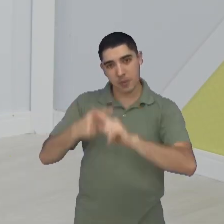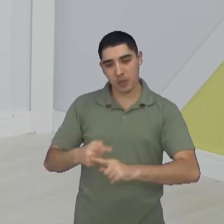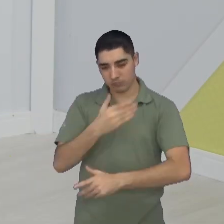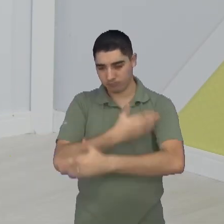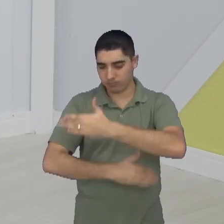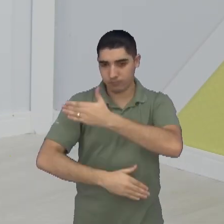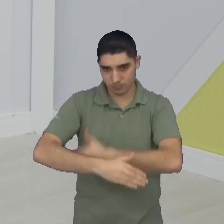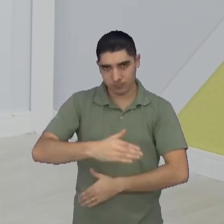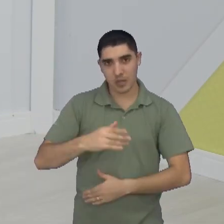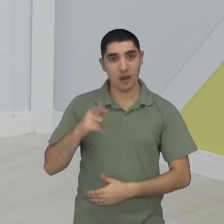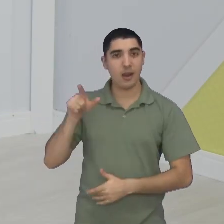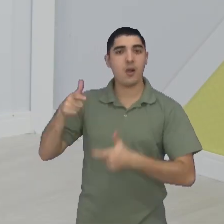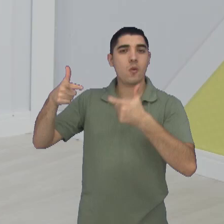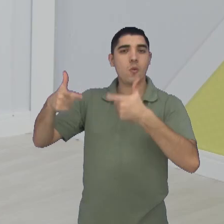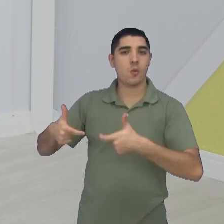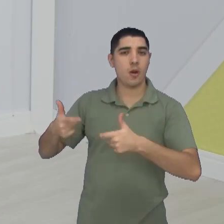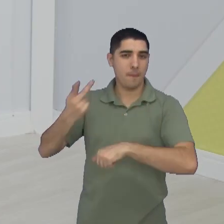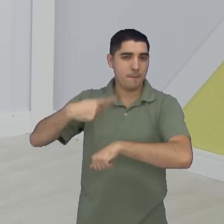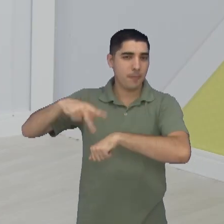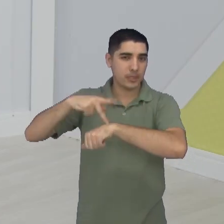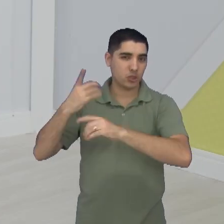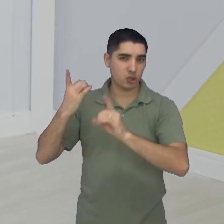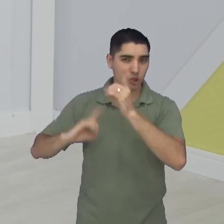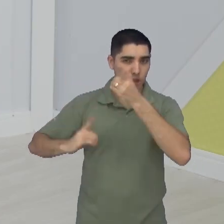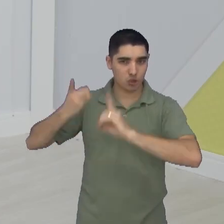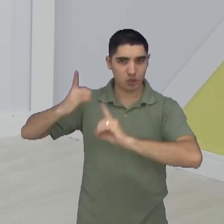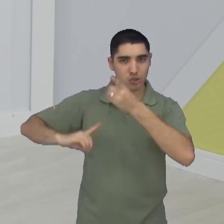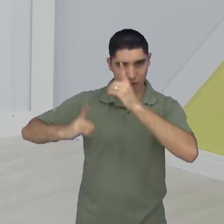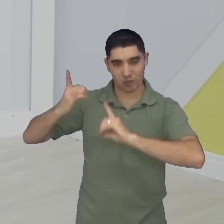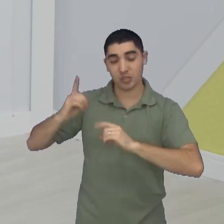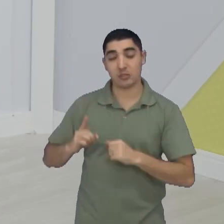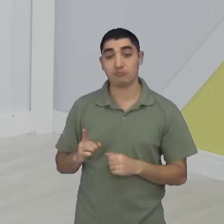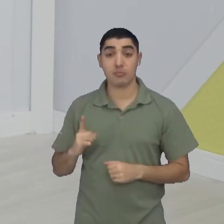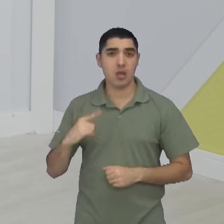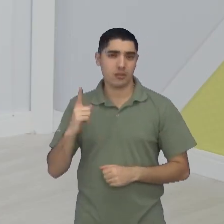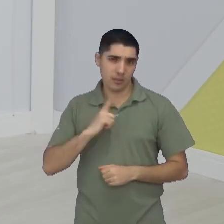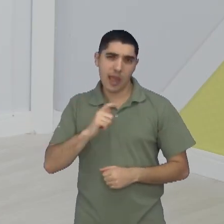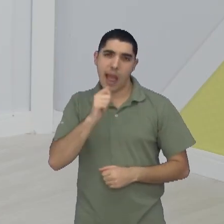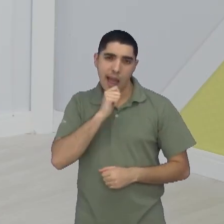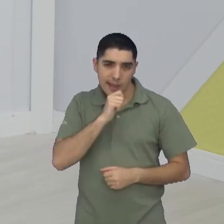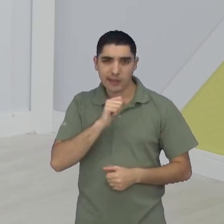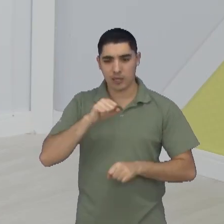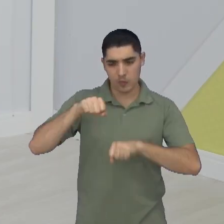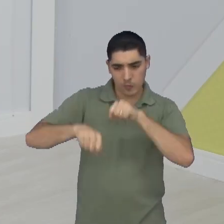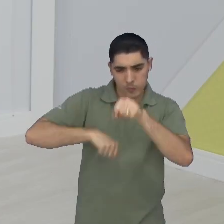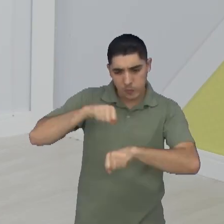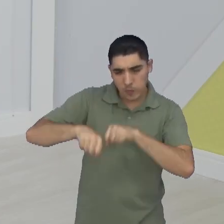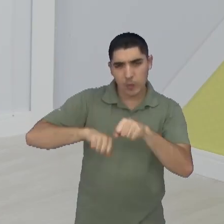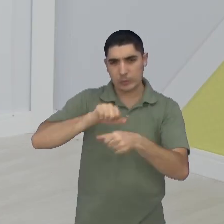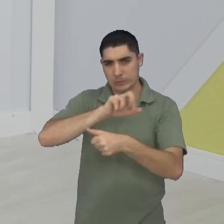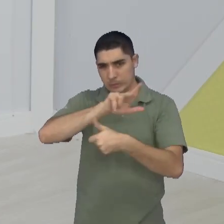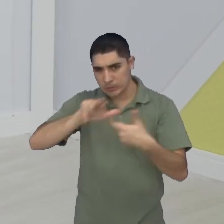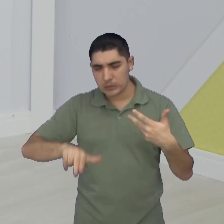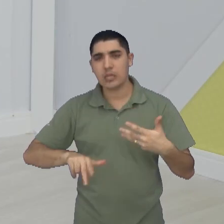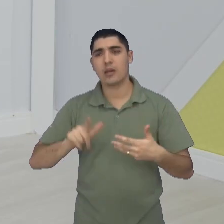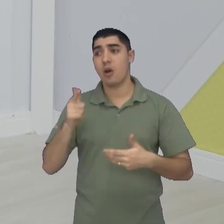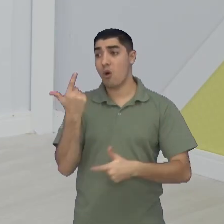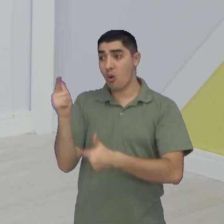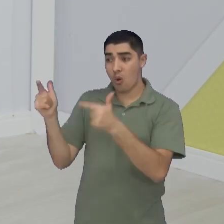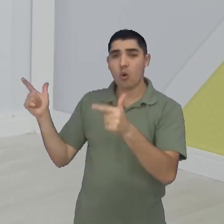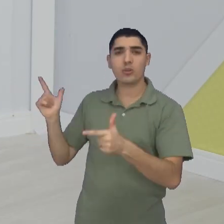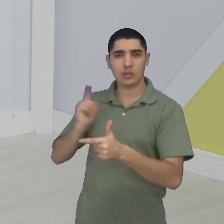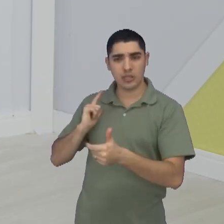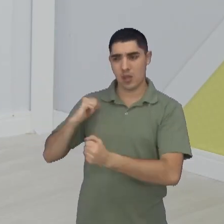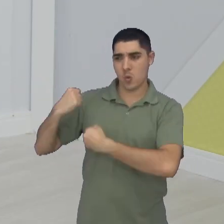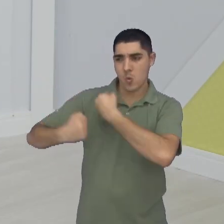Parapan-Americanos do Chile, que está rolando lá. E, enfim, como a gente falou, tem ainda mais ciclismo, muitos outros atletas ainda têm outras provas de atletismo